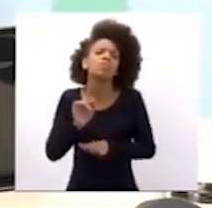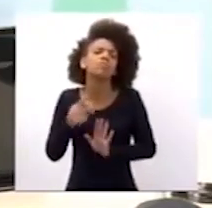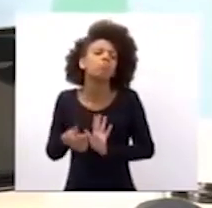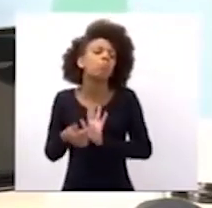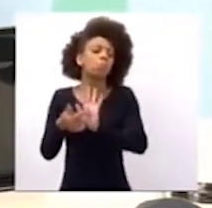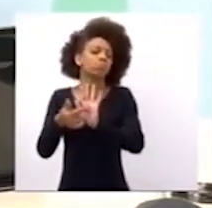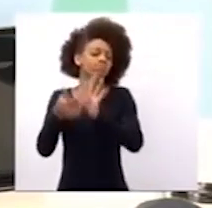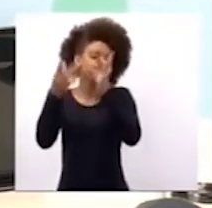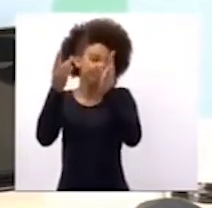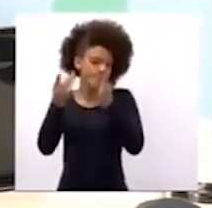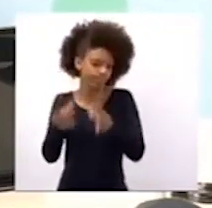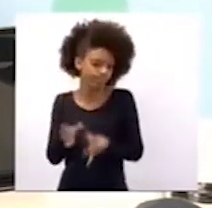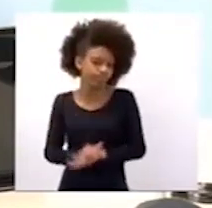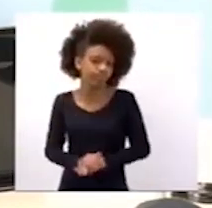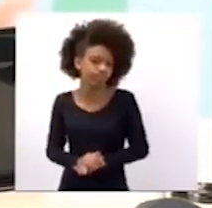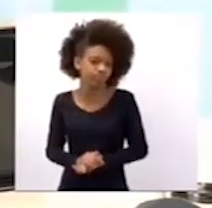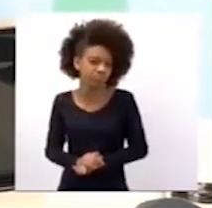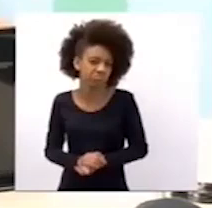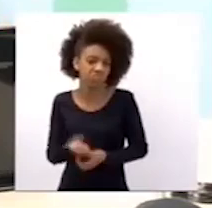professora, dessas